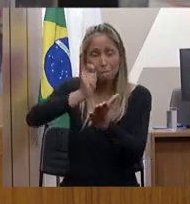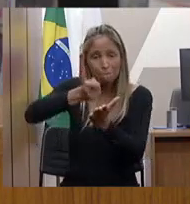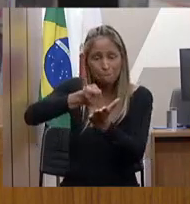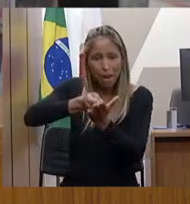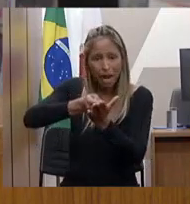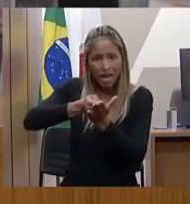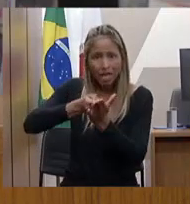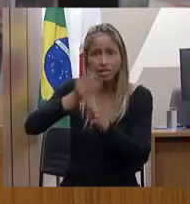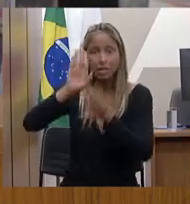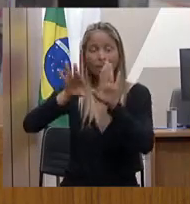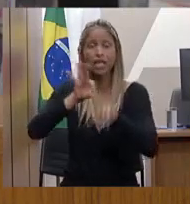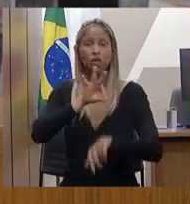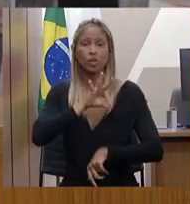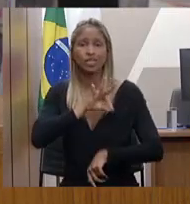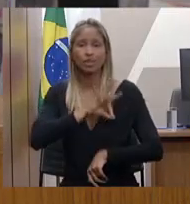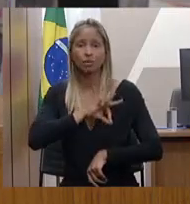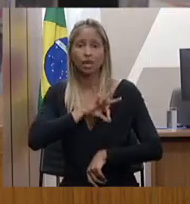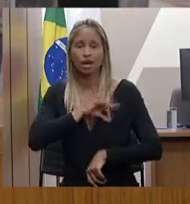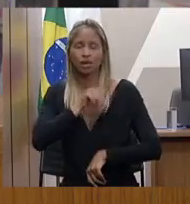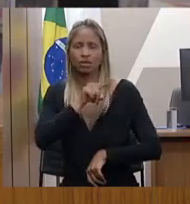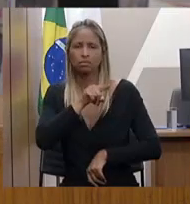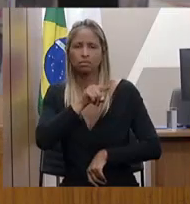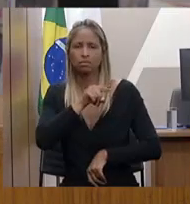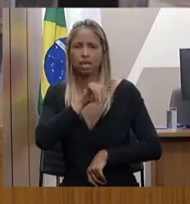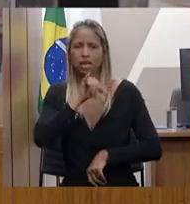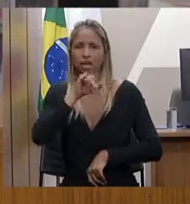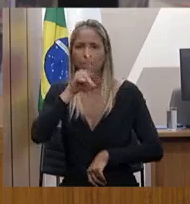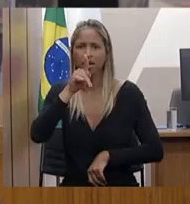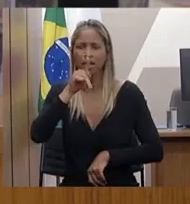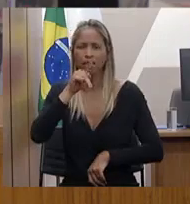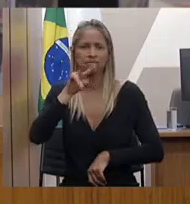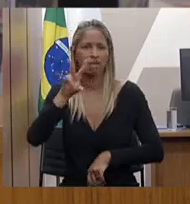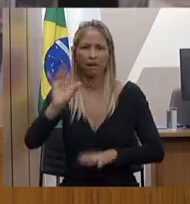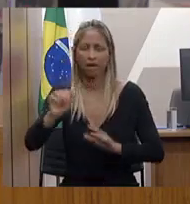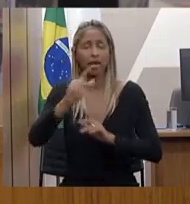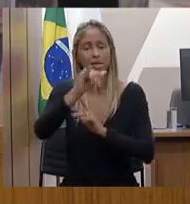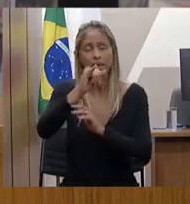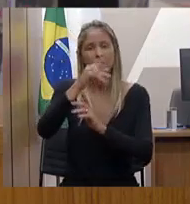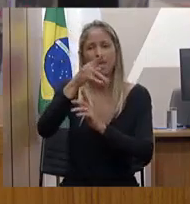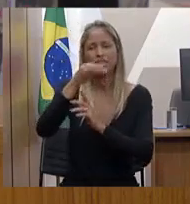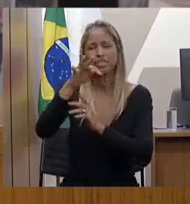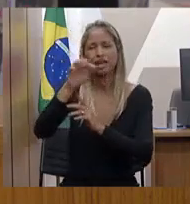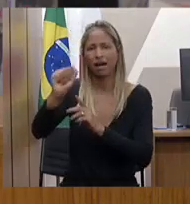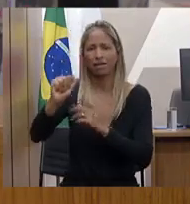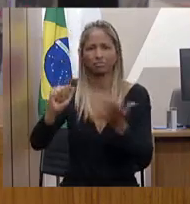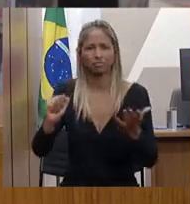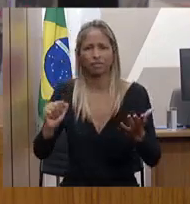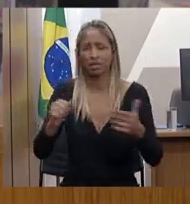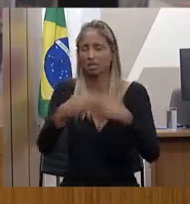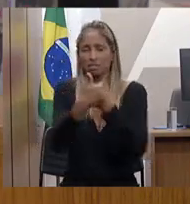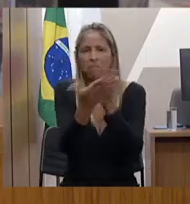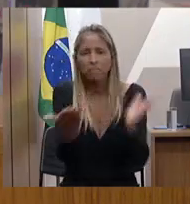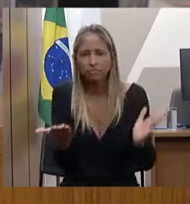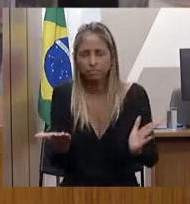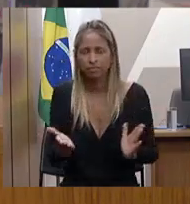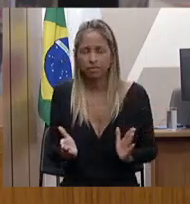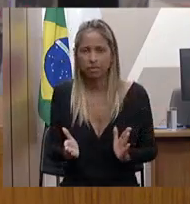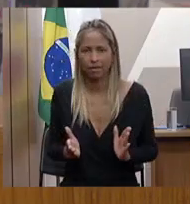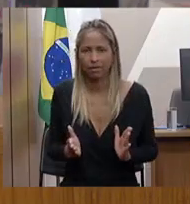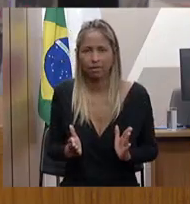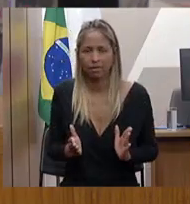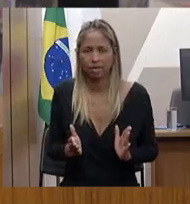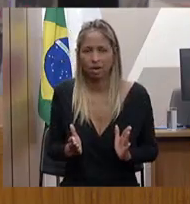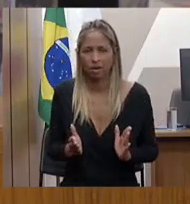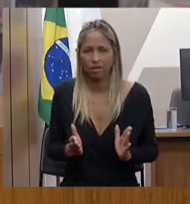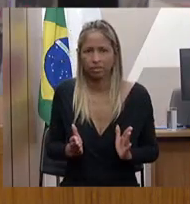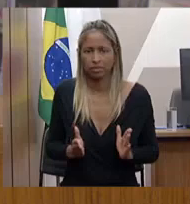de acordo com seu salário então nós tivemos se fosse morresse um presidente da vaga então isso era uma festa para família né Aliás